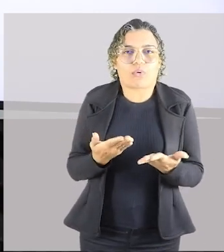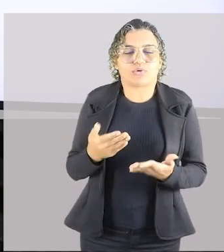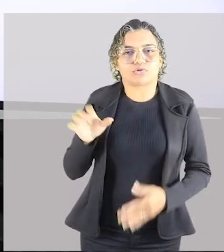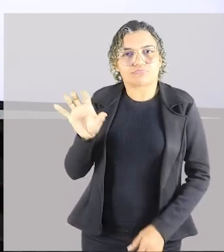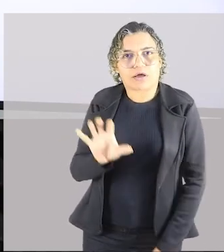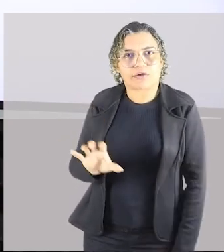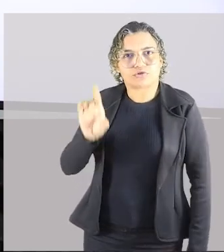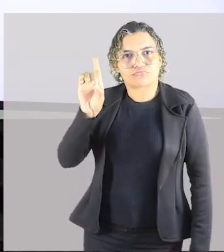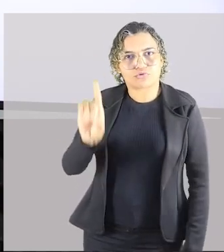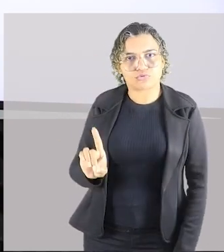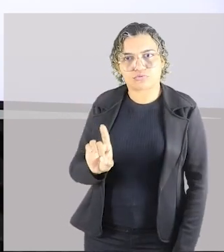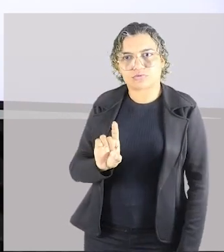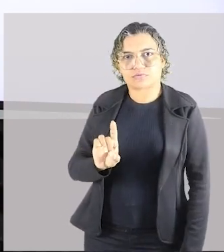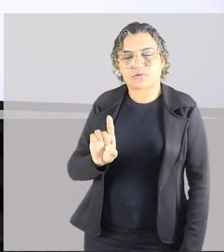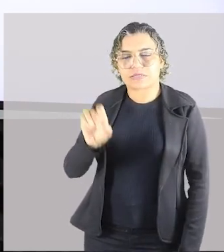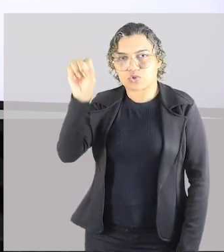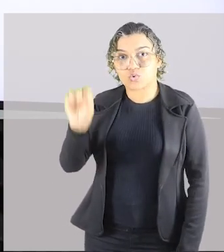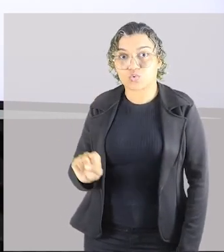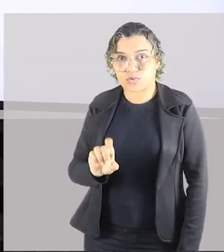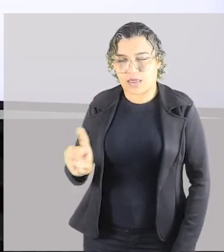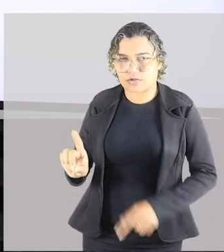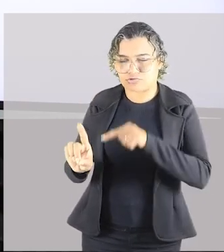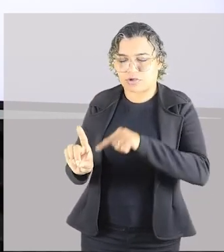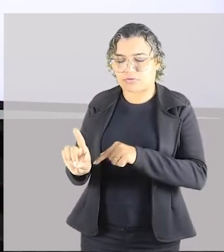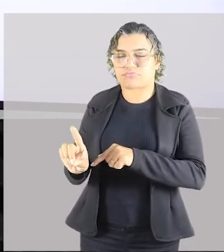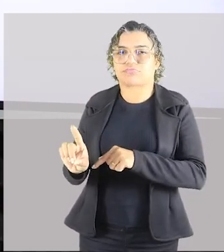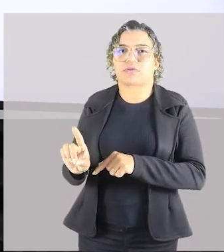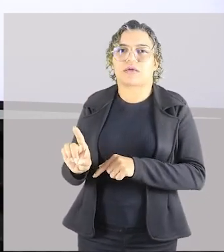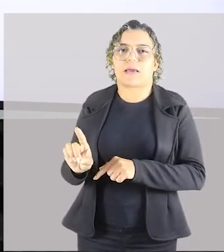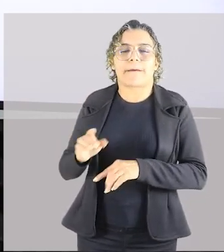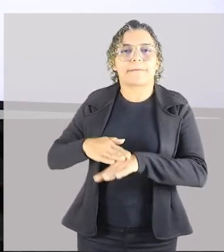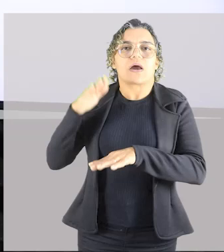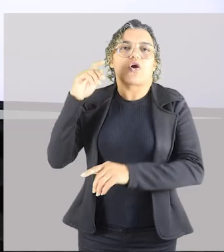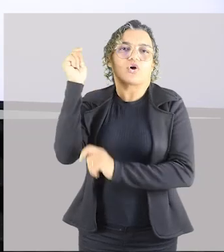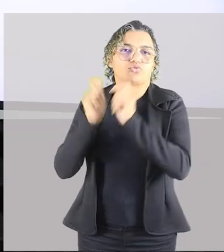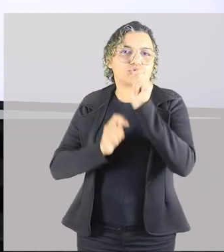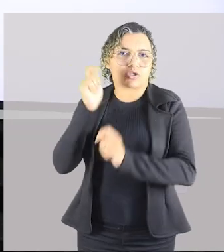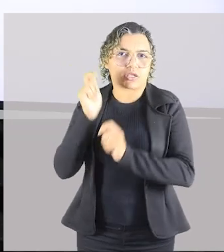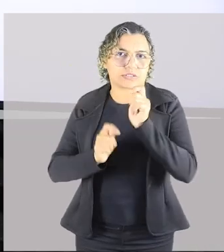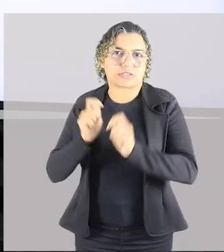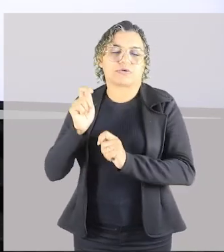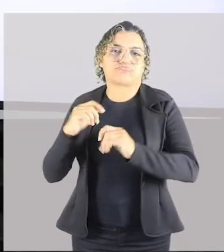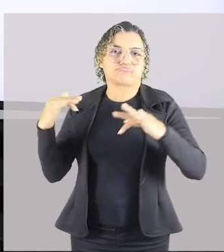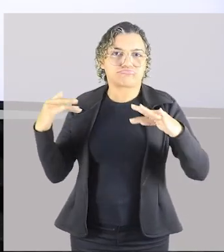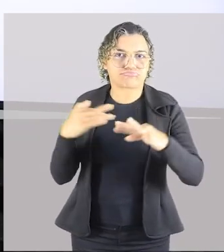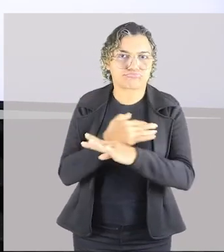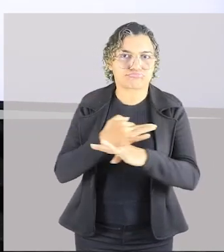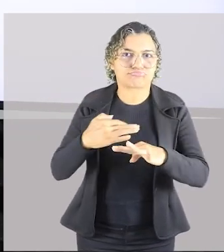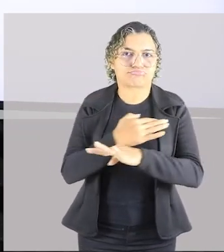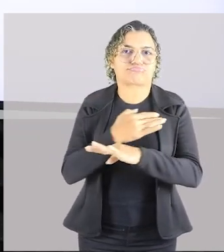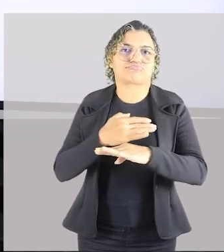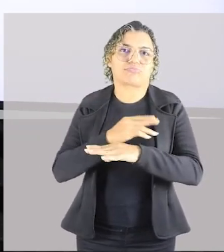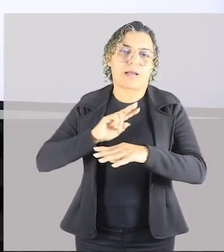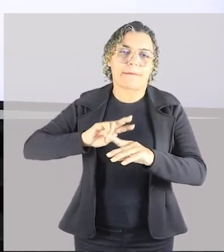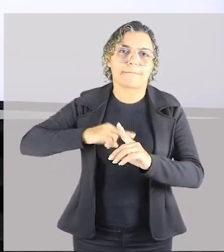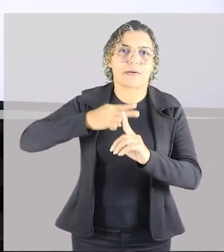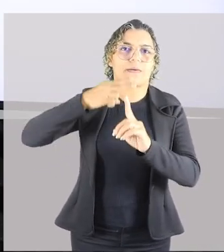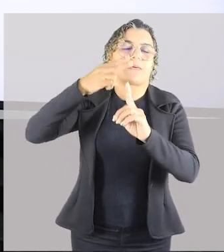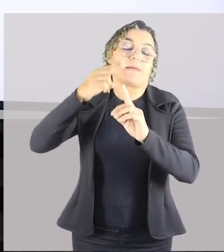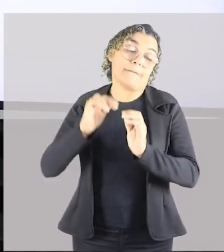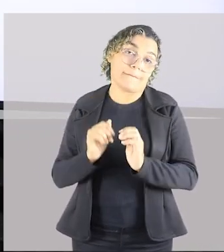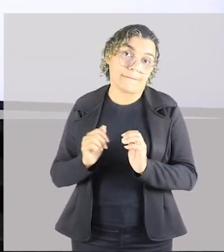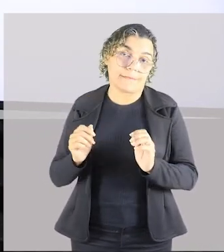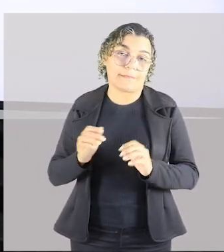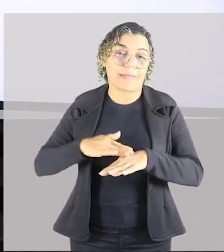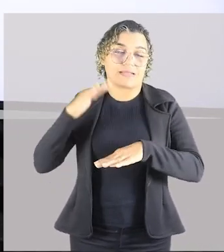Sudeste concentra os nossos maiores índices de industrialização, urbanização e população.